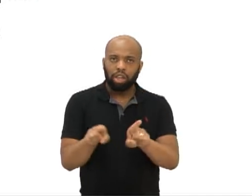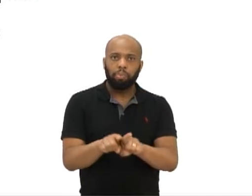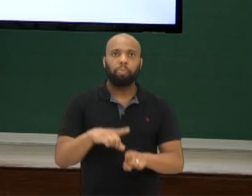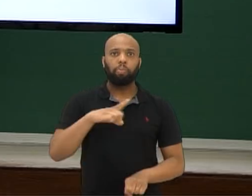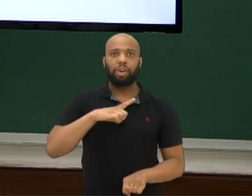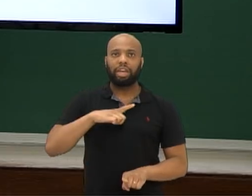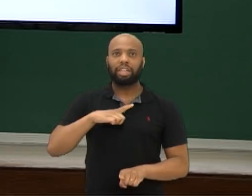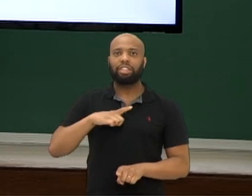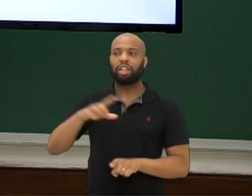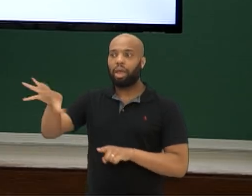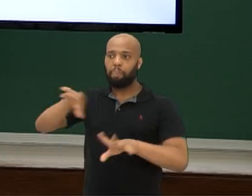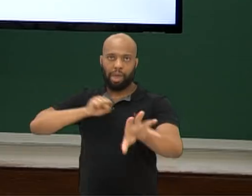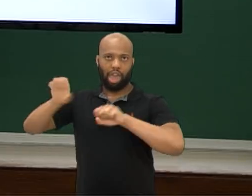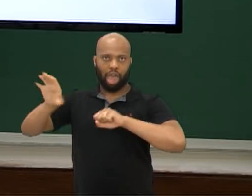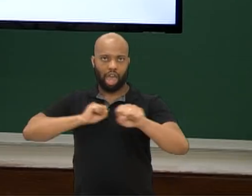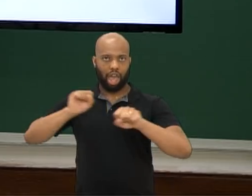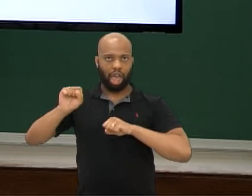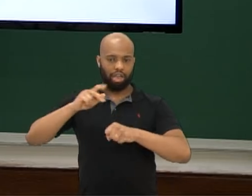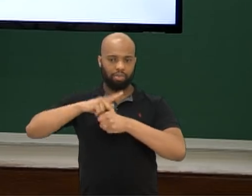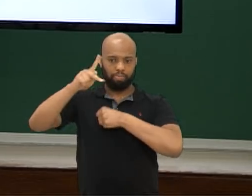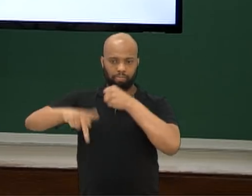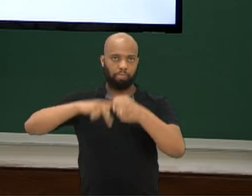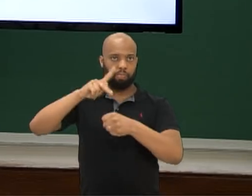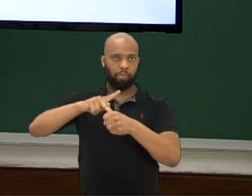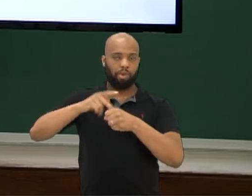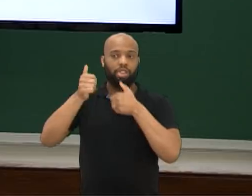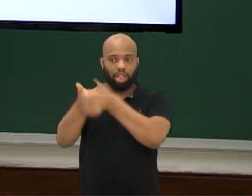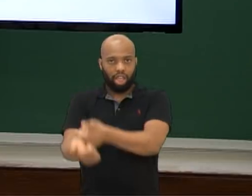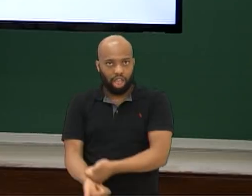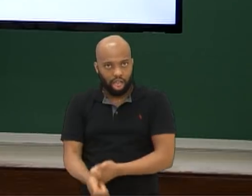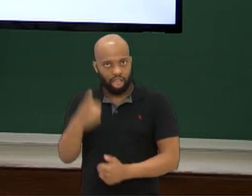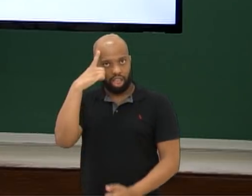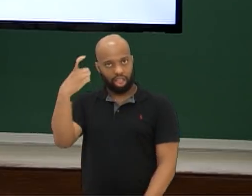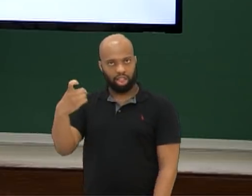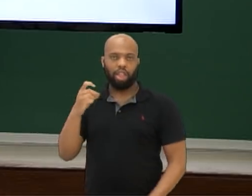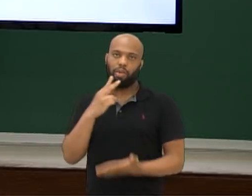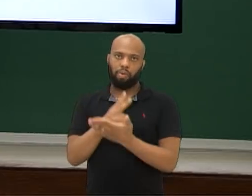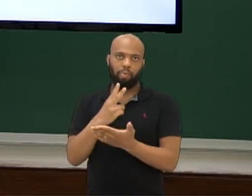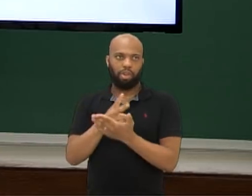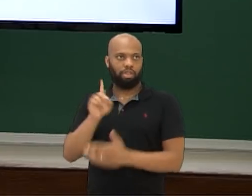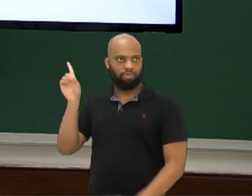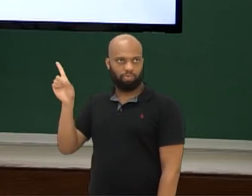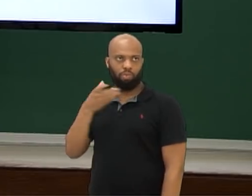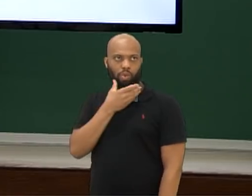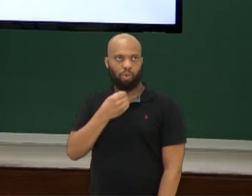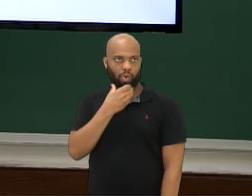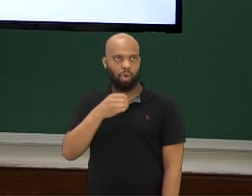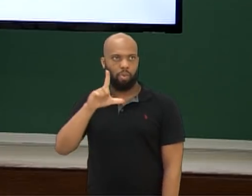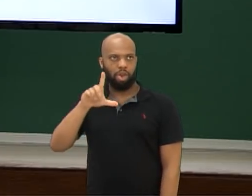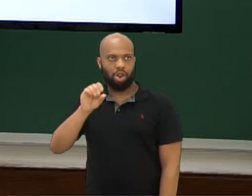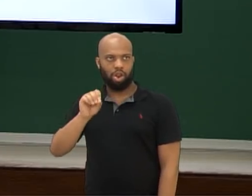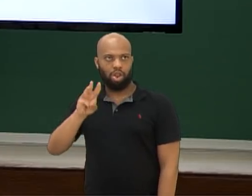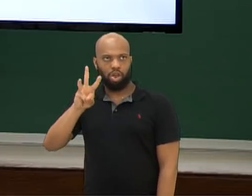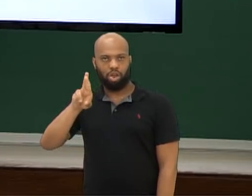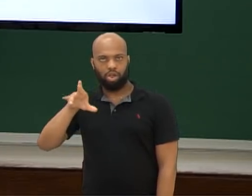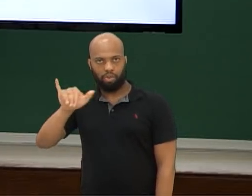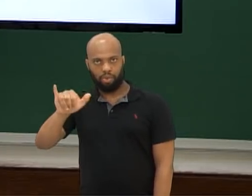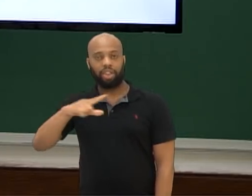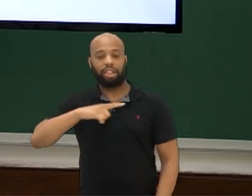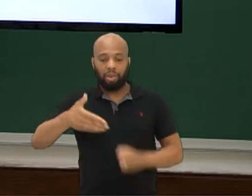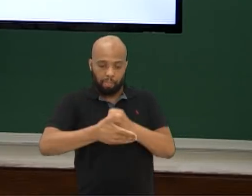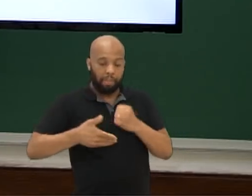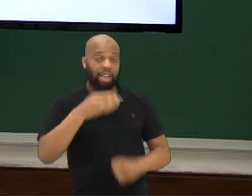receber prótons seguindo a ideia de Bronsted-Lowry, certo? Então, eles apresentam um caráter